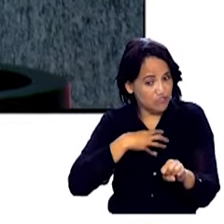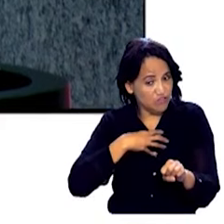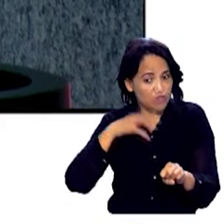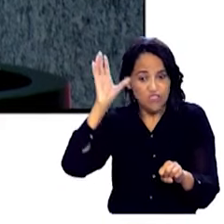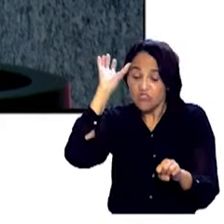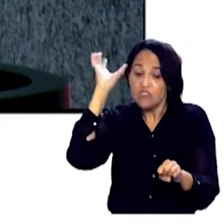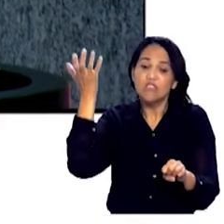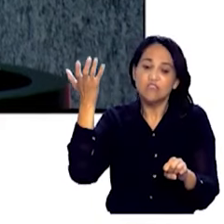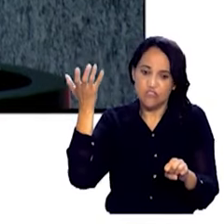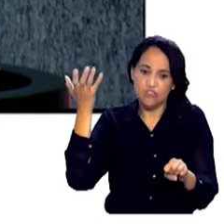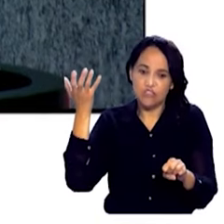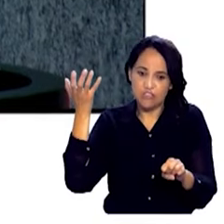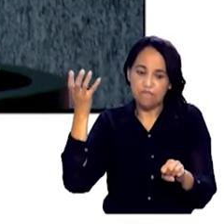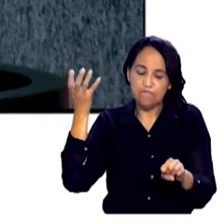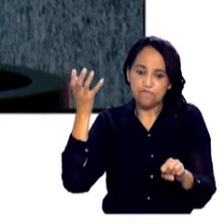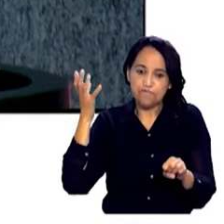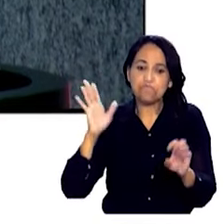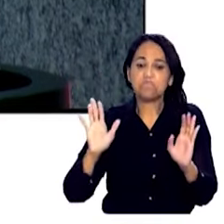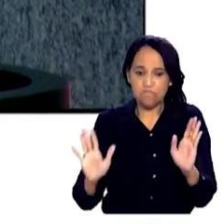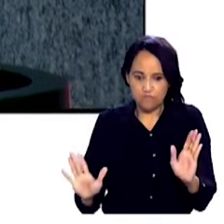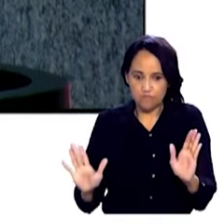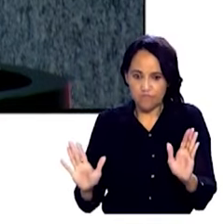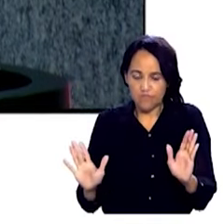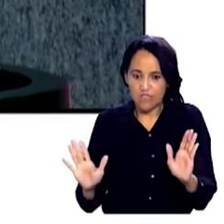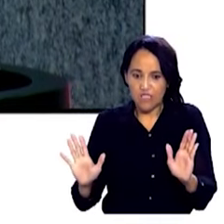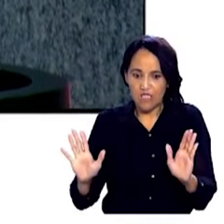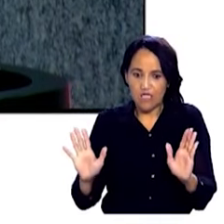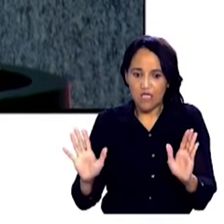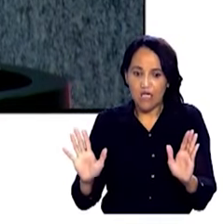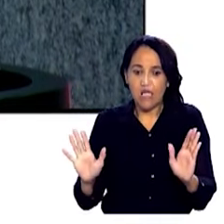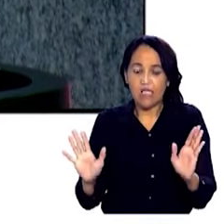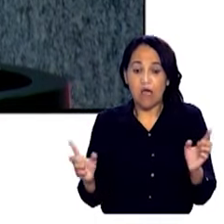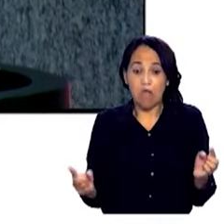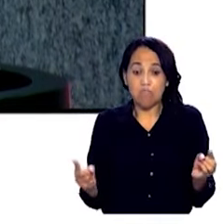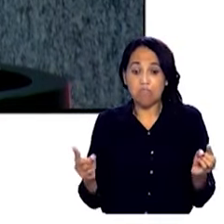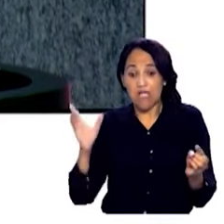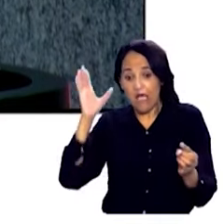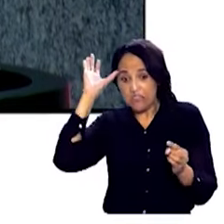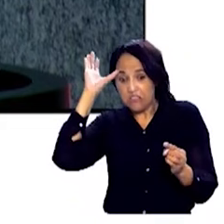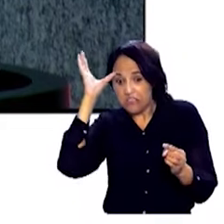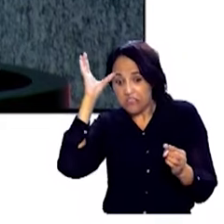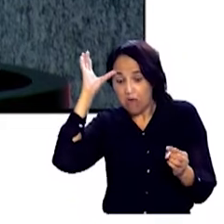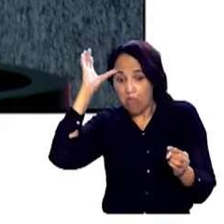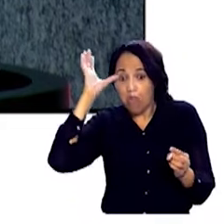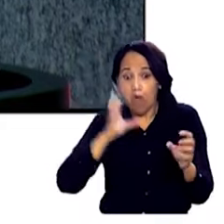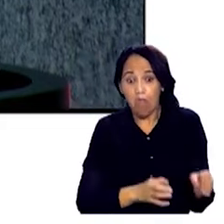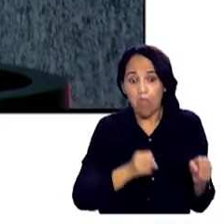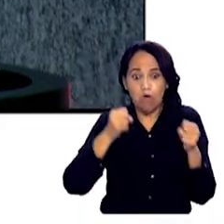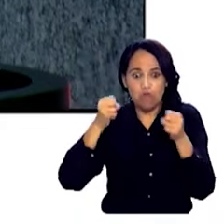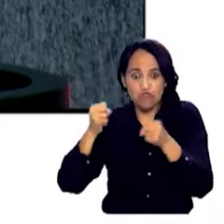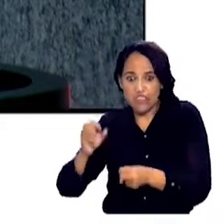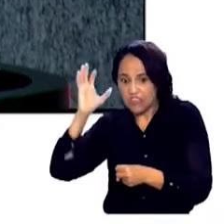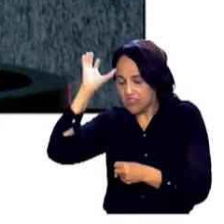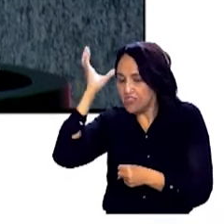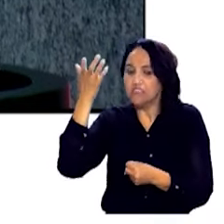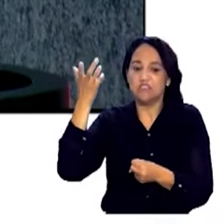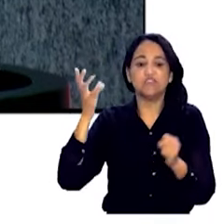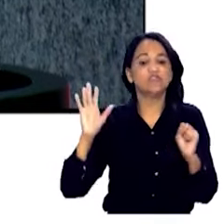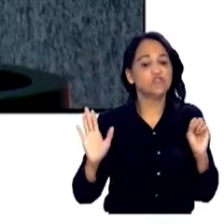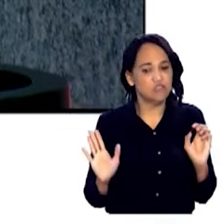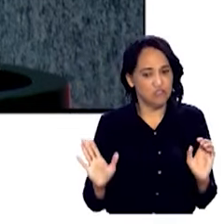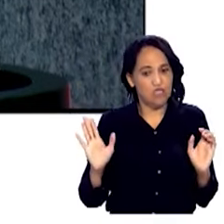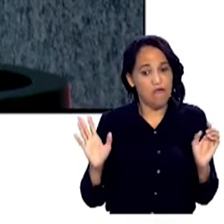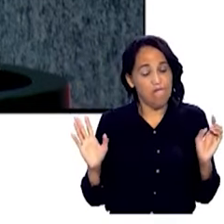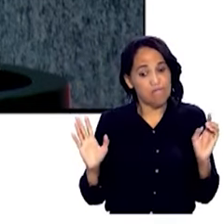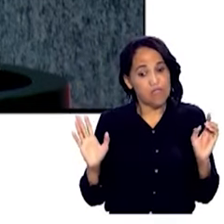quase discricionaridade dos dos eh dos tribunais para decidir e autocontenção dos tribunais para decidir torna a